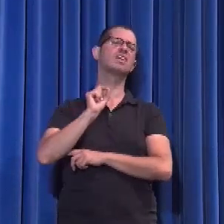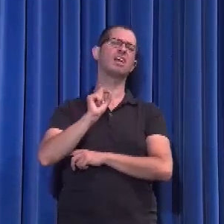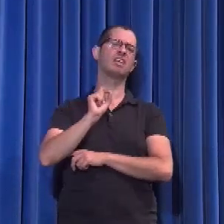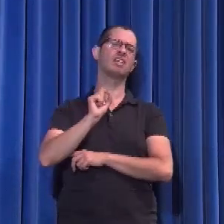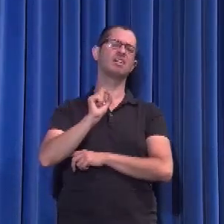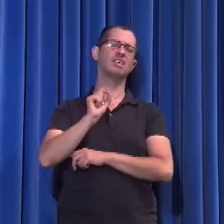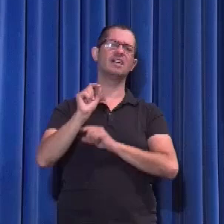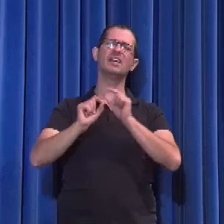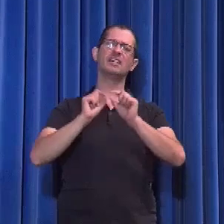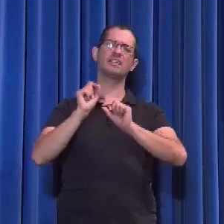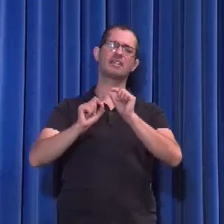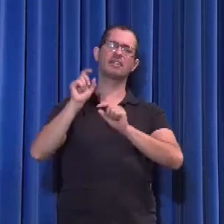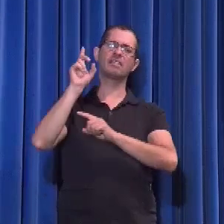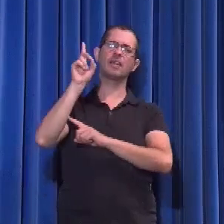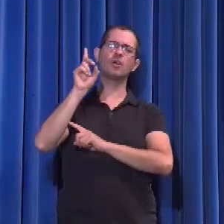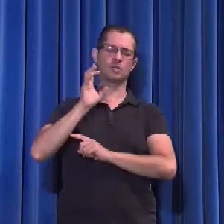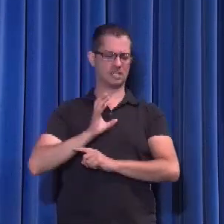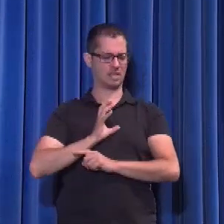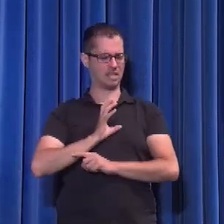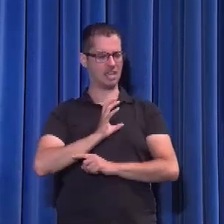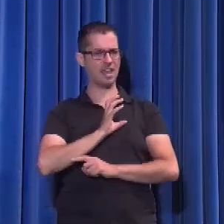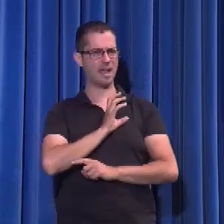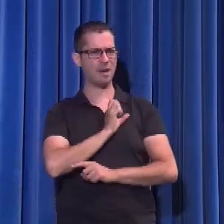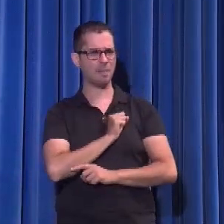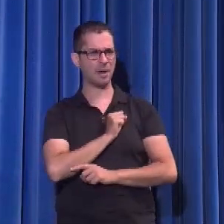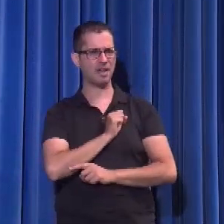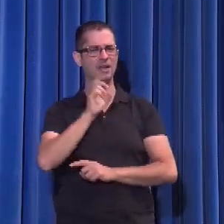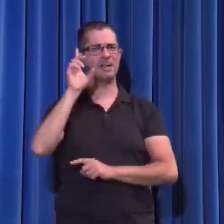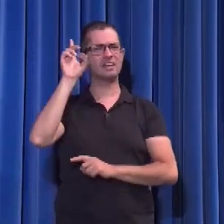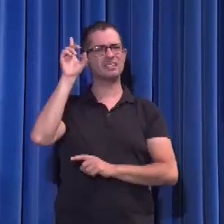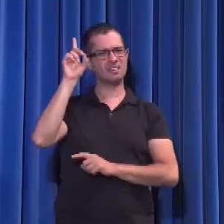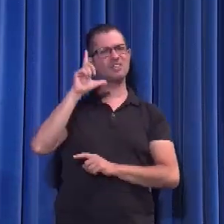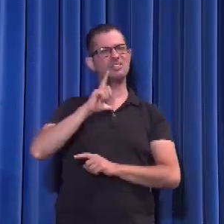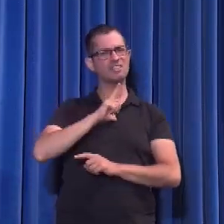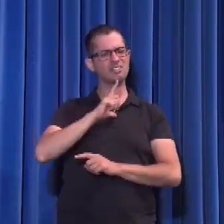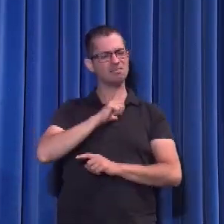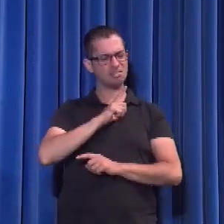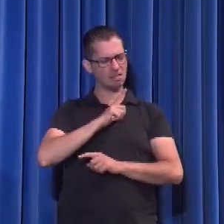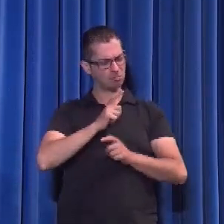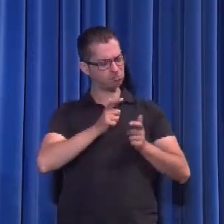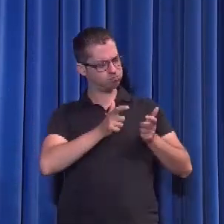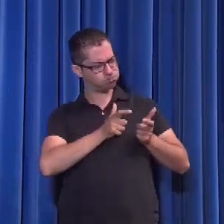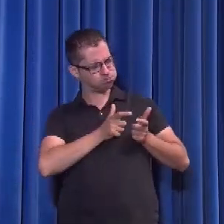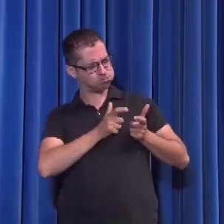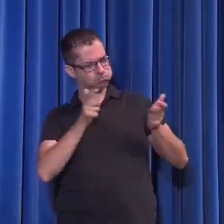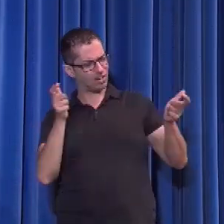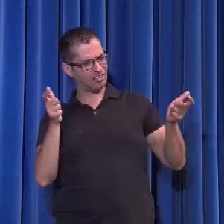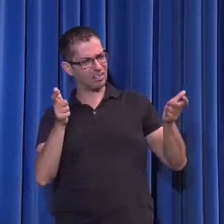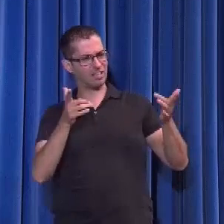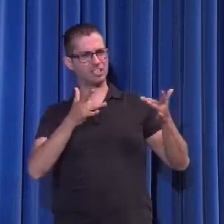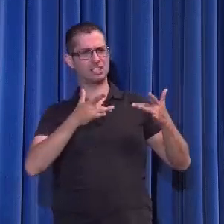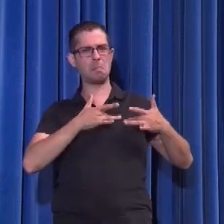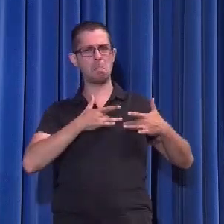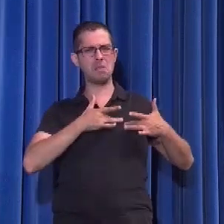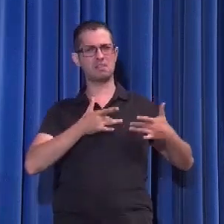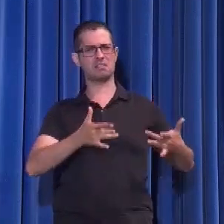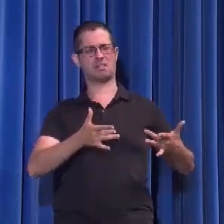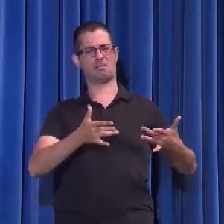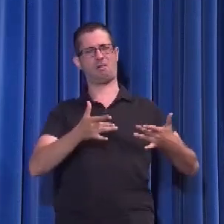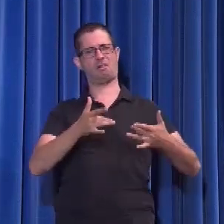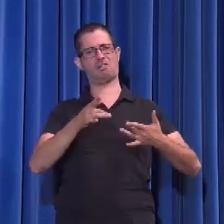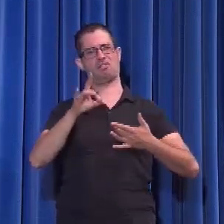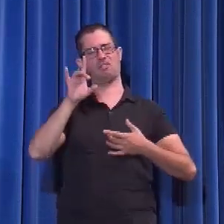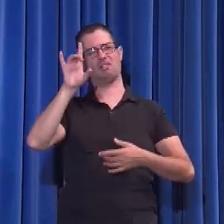Que Deus é esse que ama? Que Deus é esse que é cheio de misericórdia? É por isso que Ele